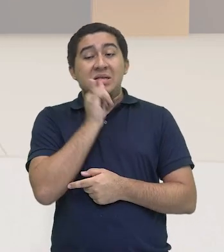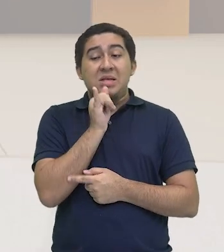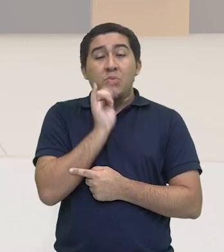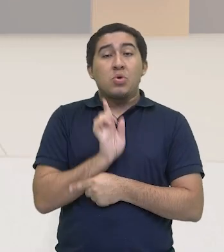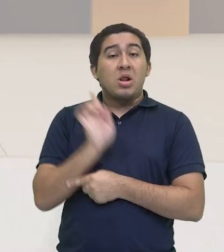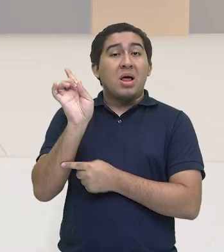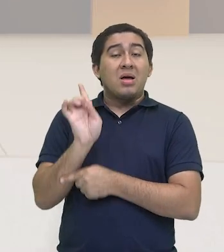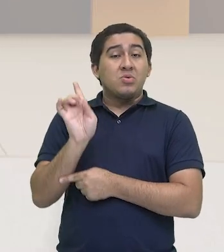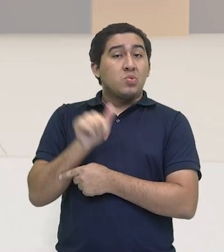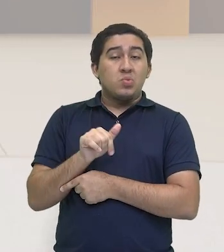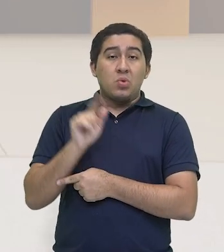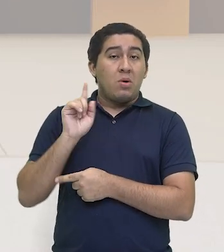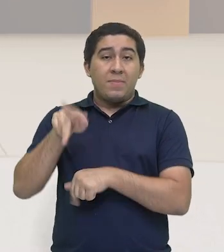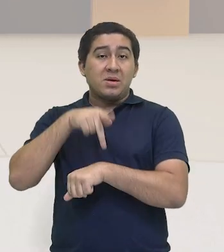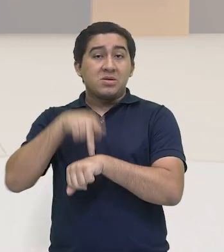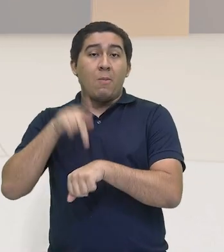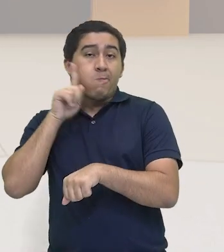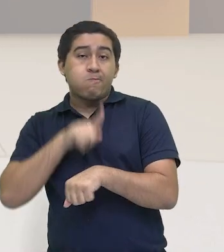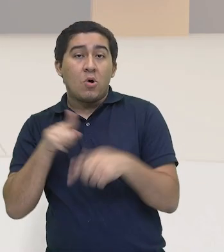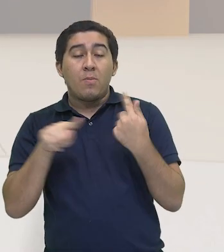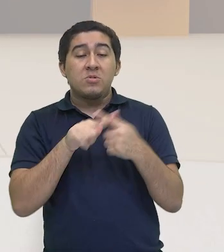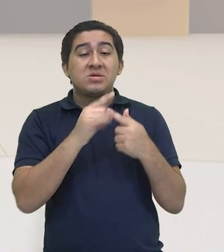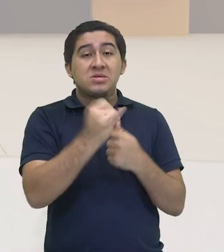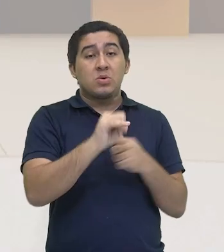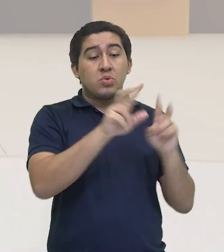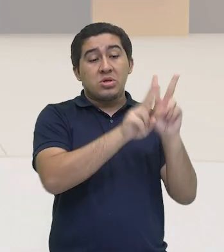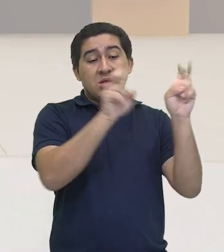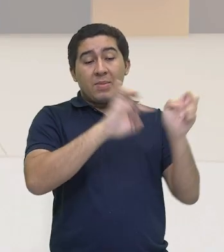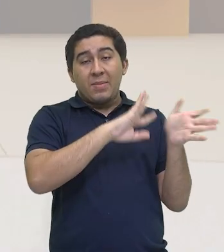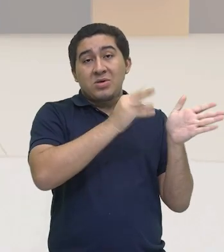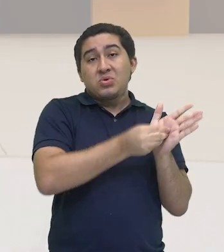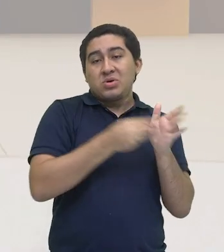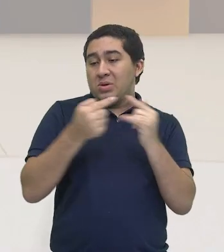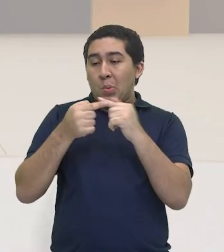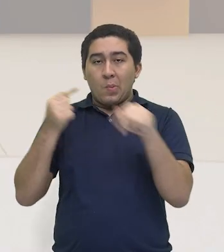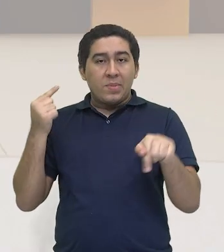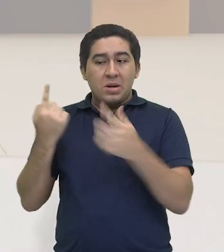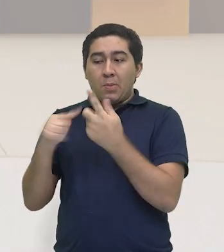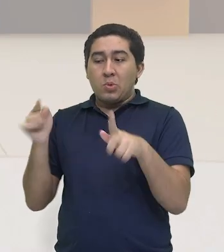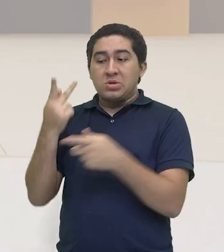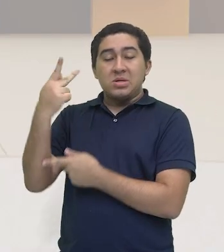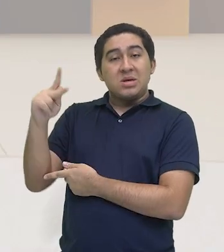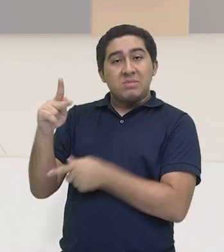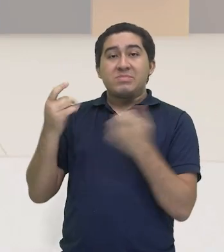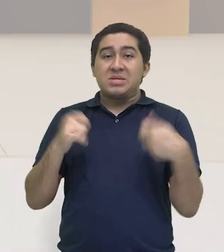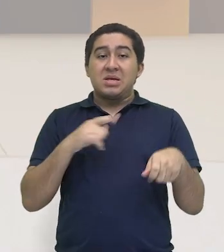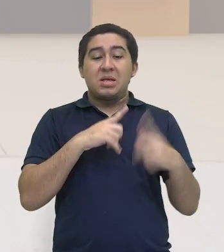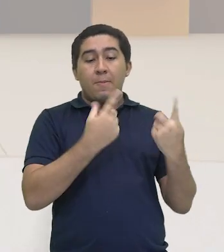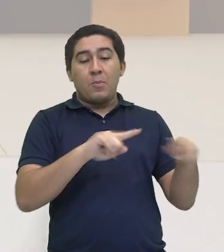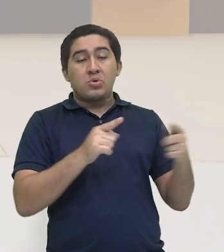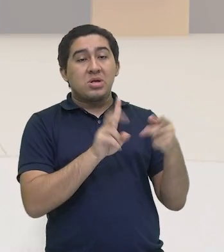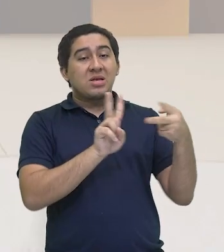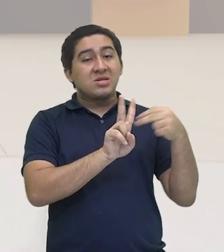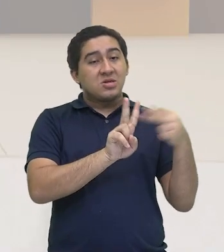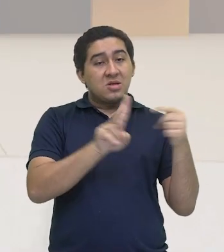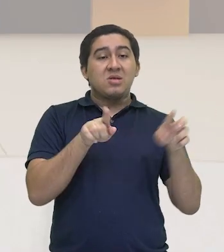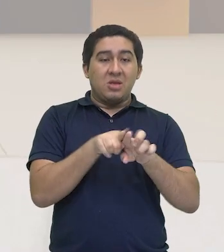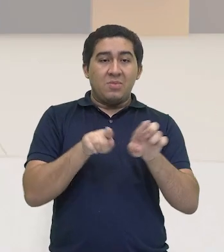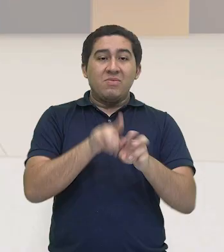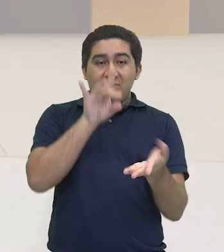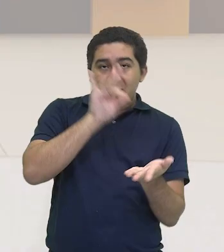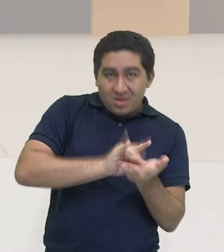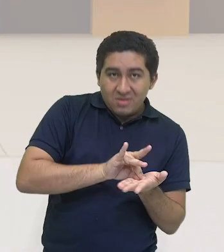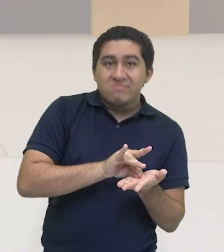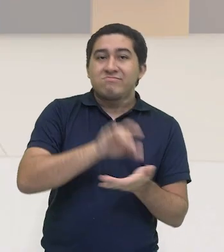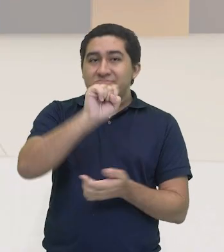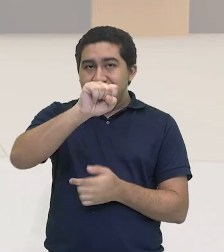Estados Unidos, porque eu estou falando da Amazônia, gente. Então, é importante trazer, por exemplo, músicas indígenas, músicas amazônicas. Eu estou errada?